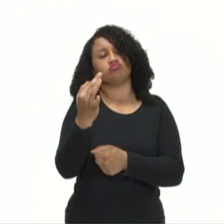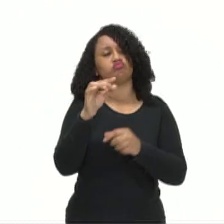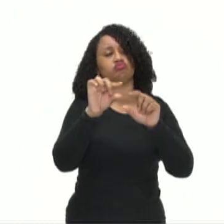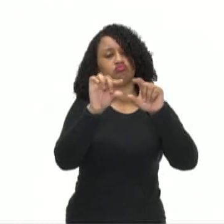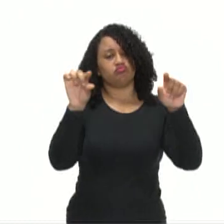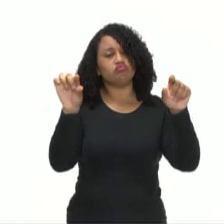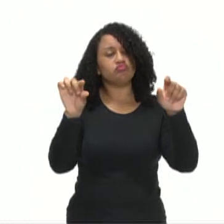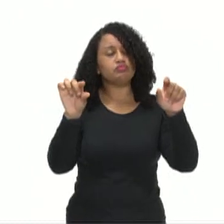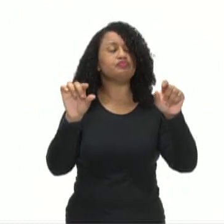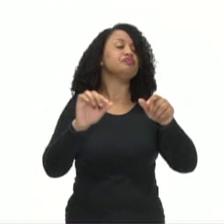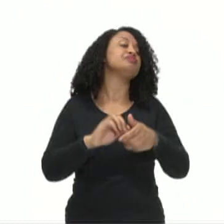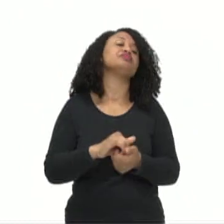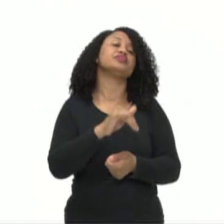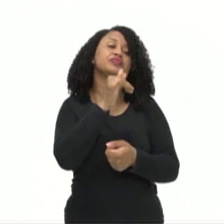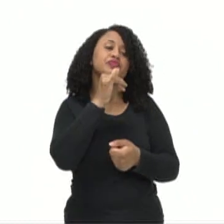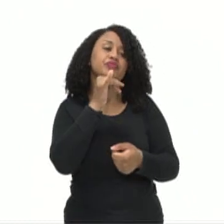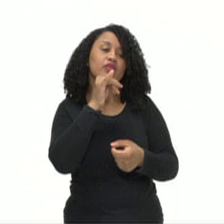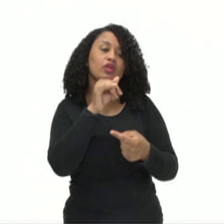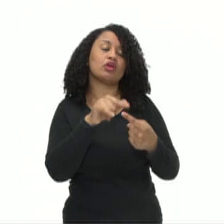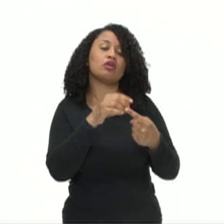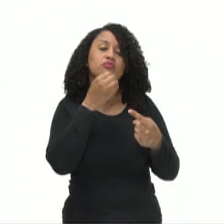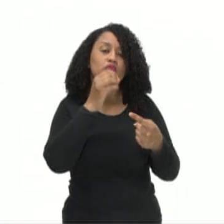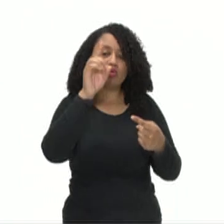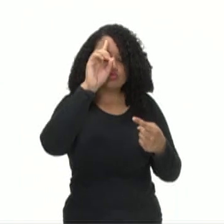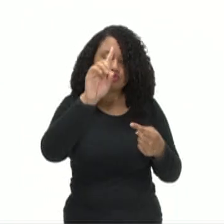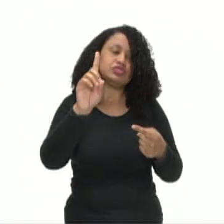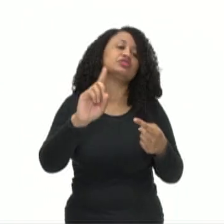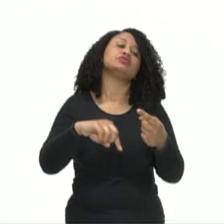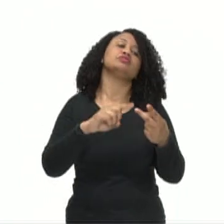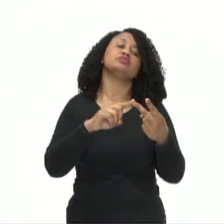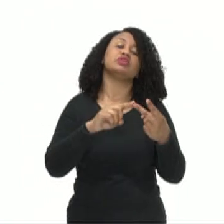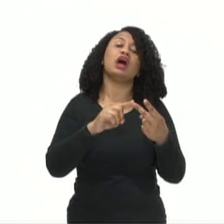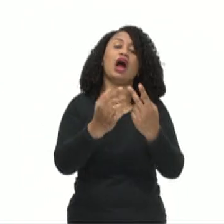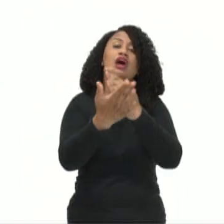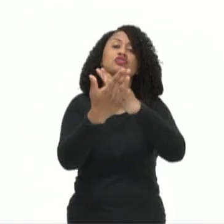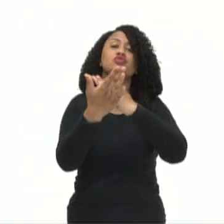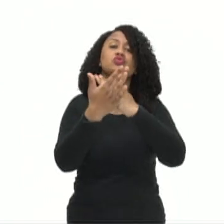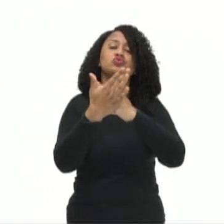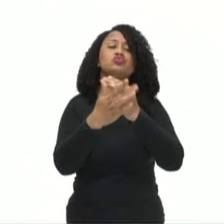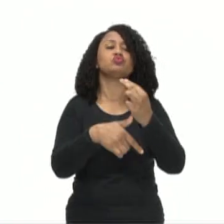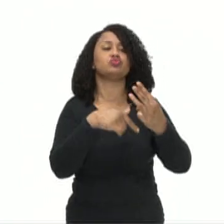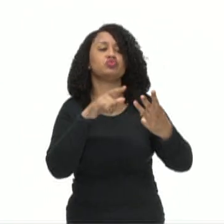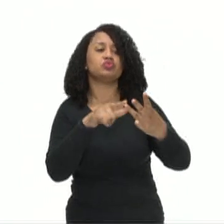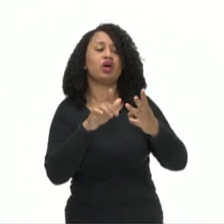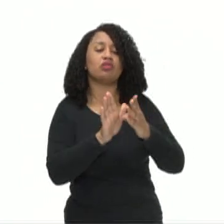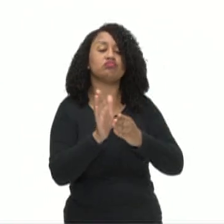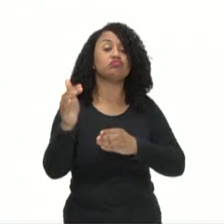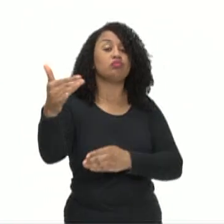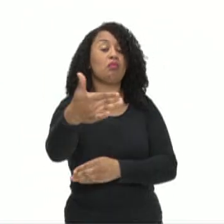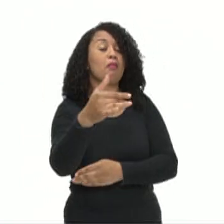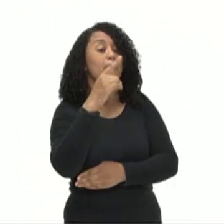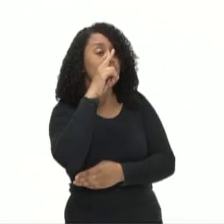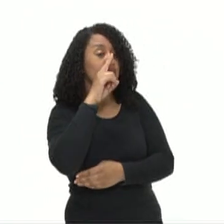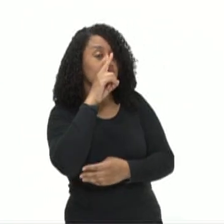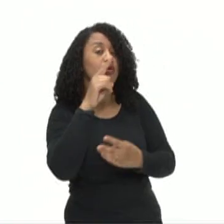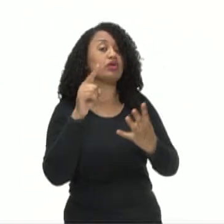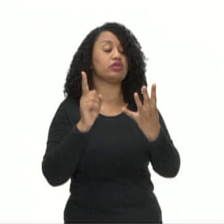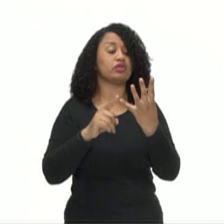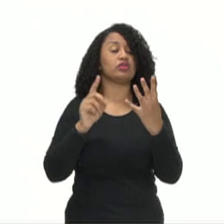particípio. Exemplos: bom dia, socorro, curva perigosa,